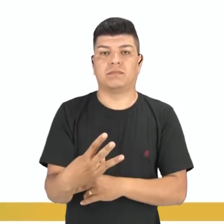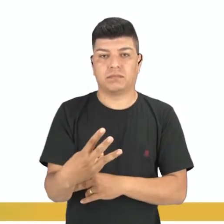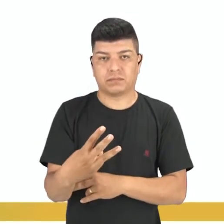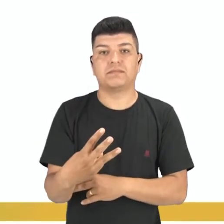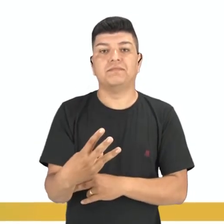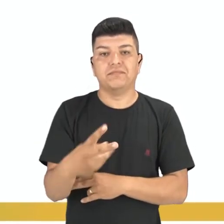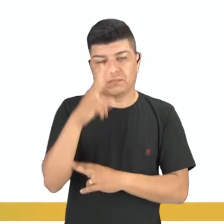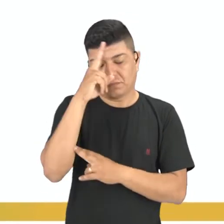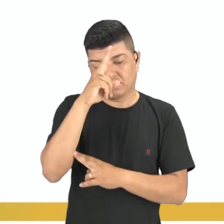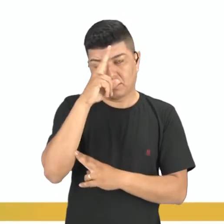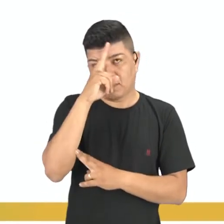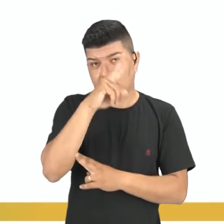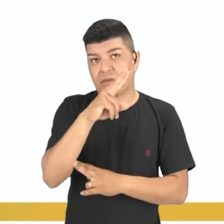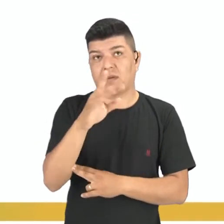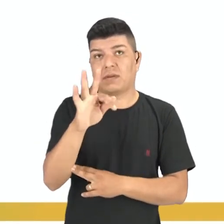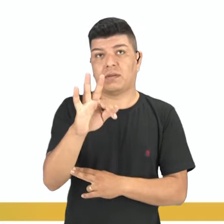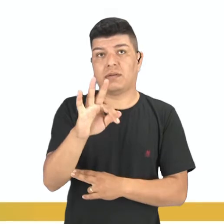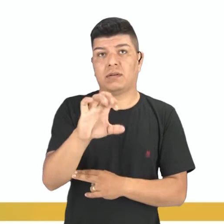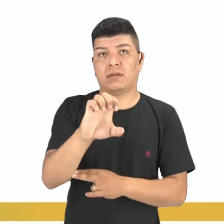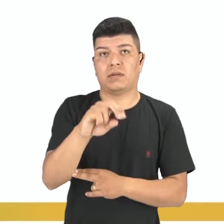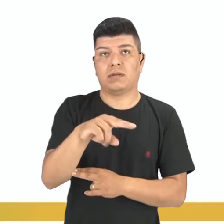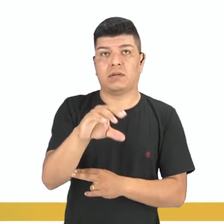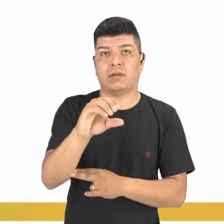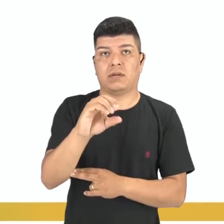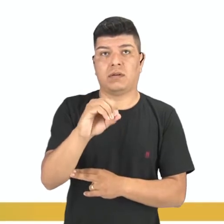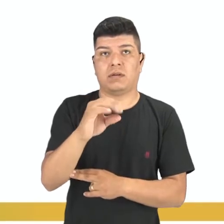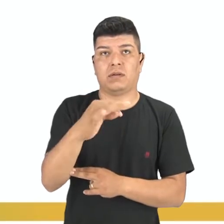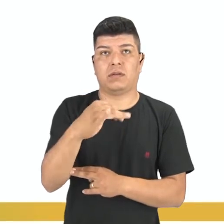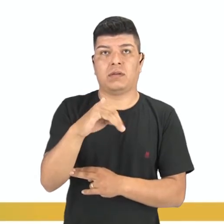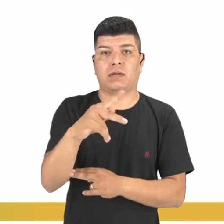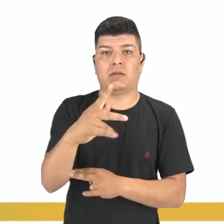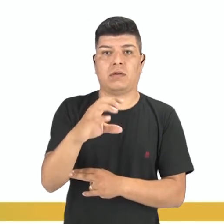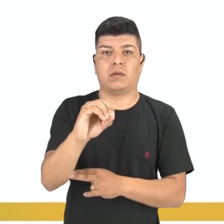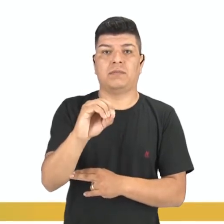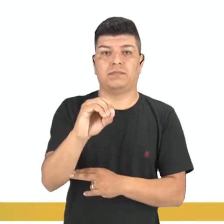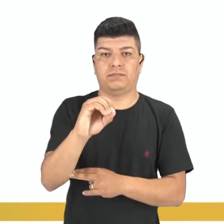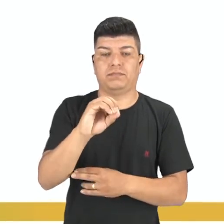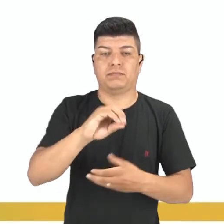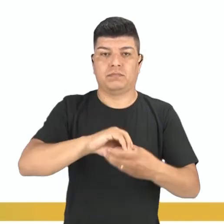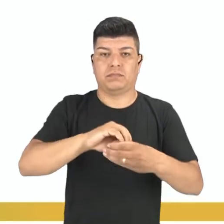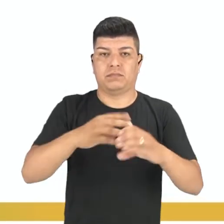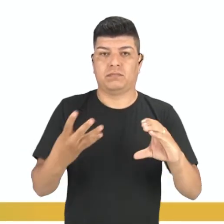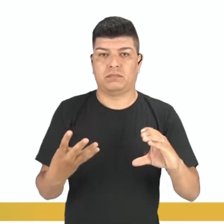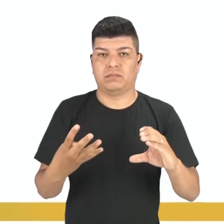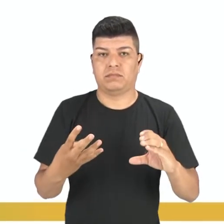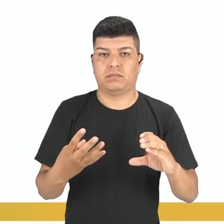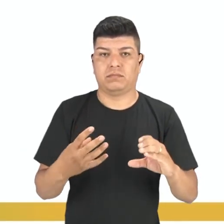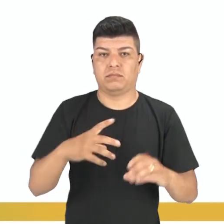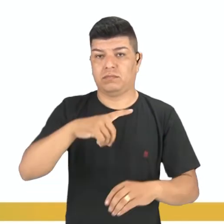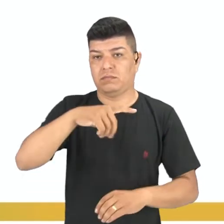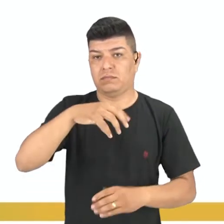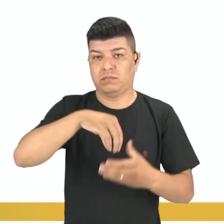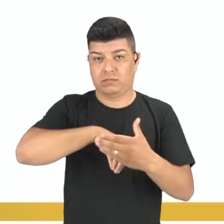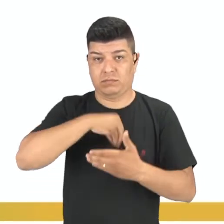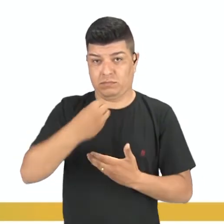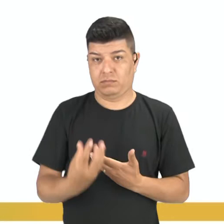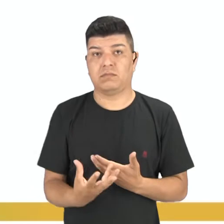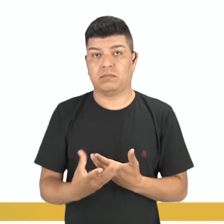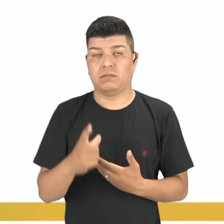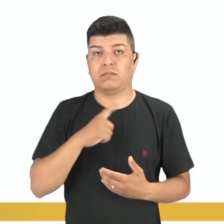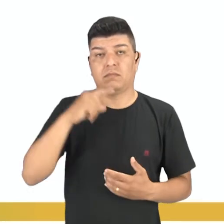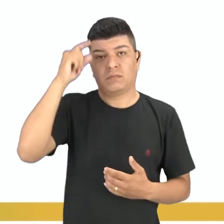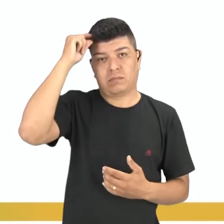ABC ou seja característica fenótipo um dois e três Lembrando que a fenótipo ele é nosso característica externa tá